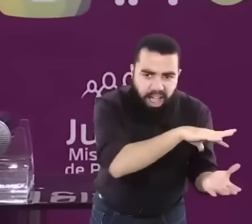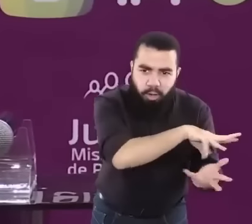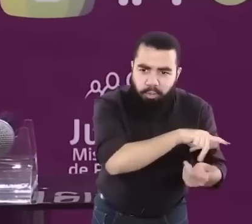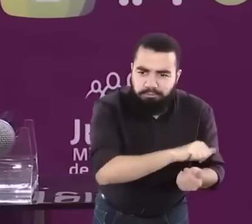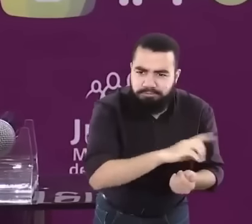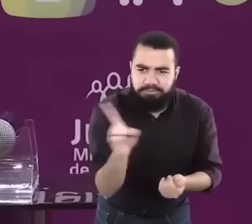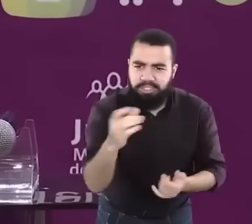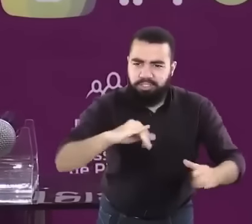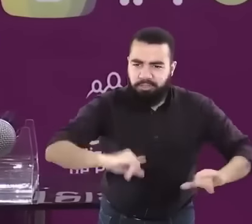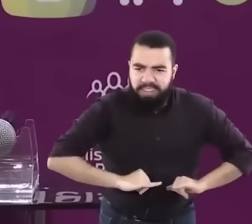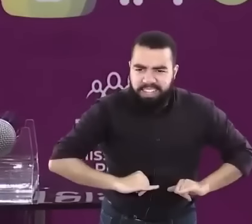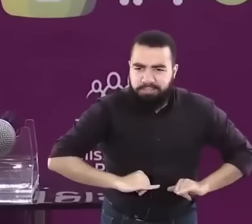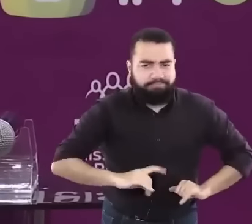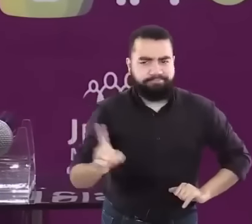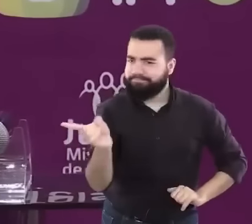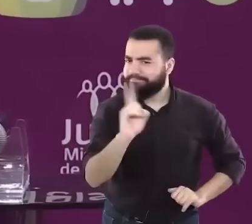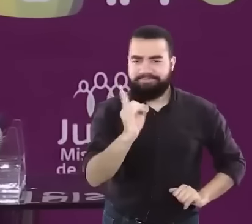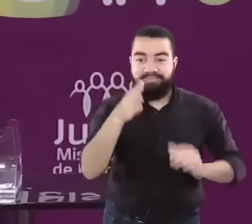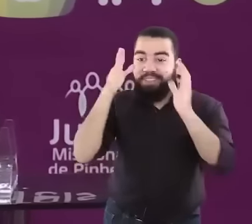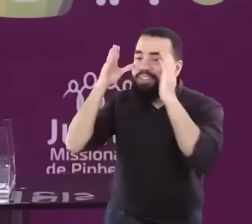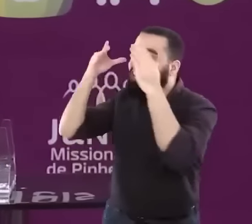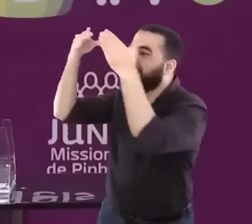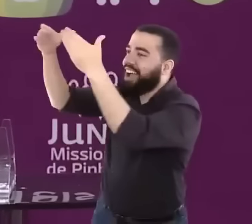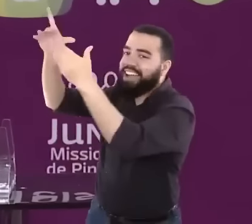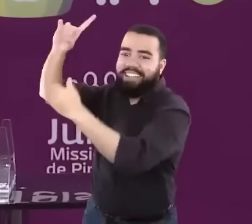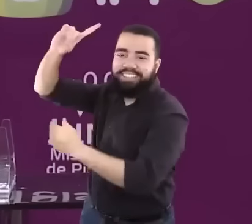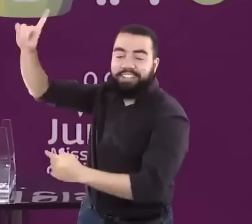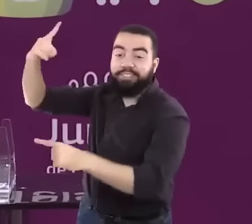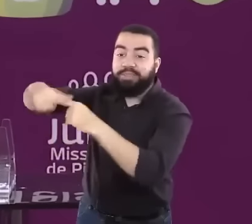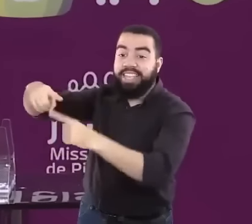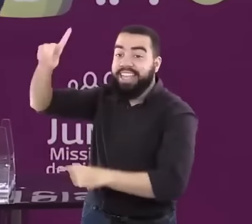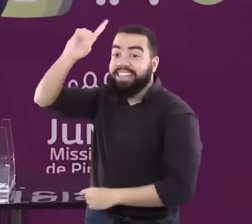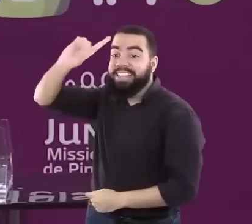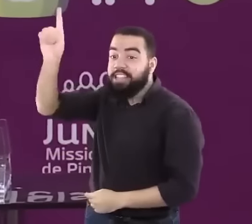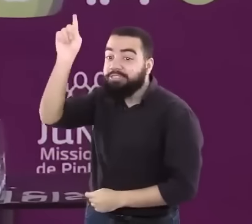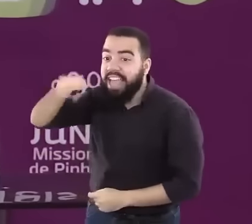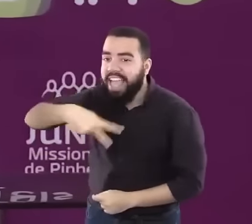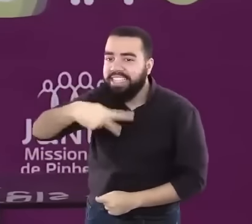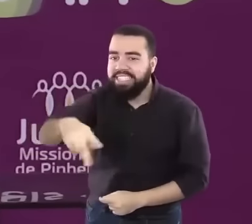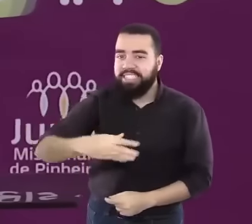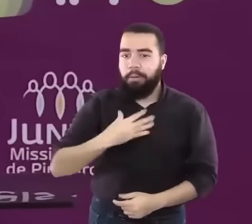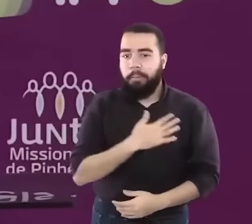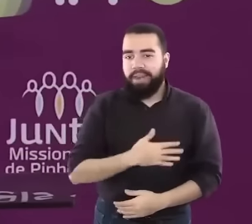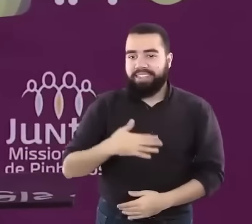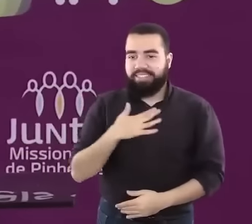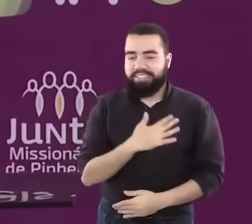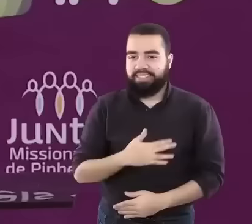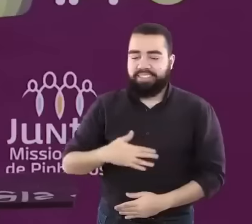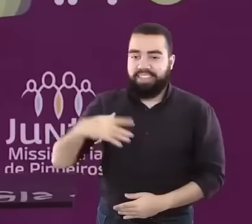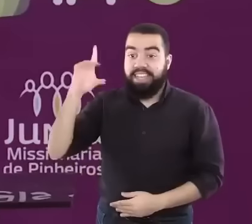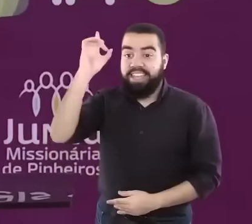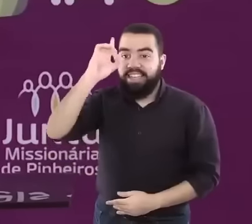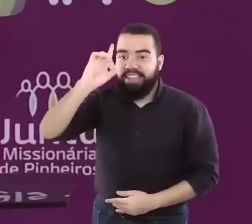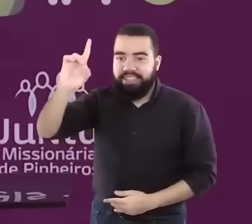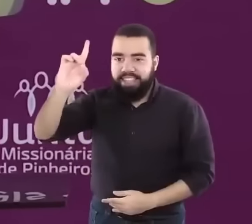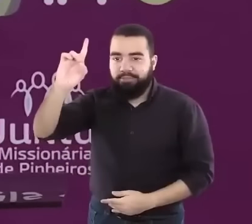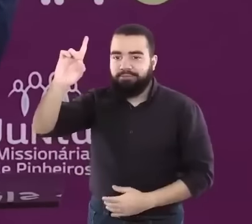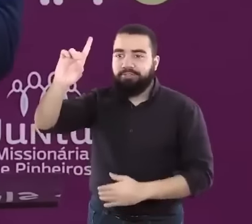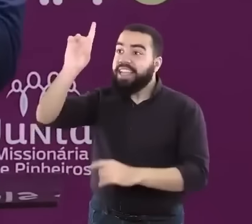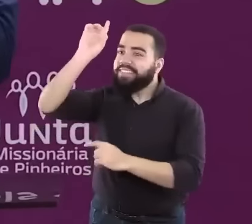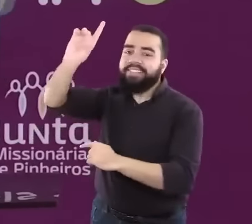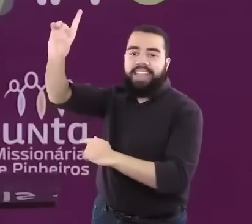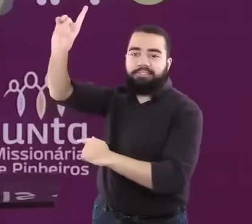dessas coisas porque Deus é o seu prazer Deus é o seu agrado e ele plenamente satisfaz o seu